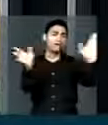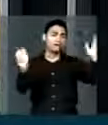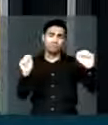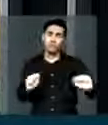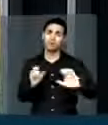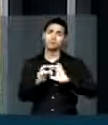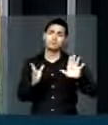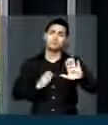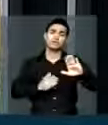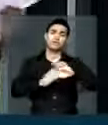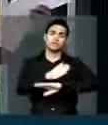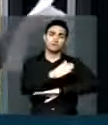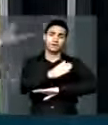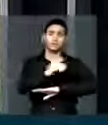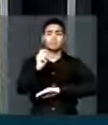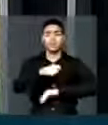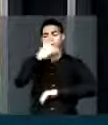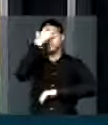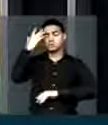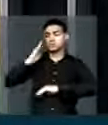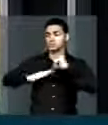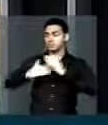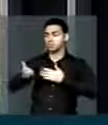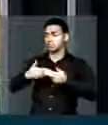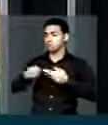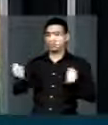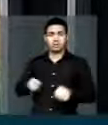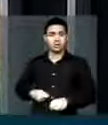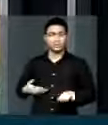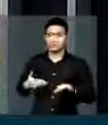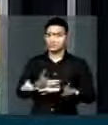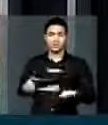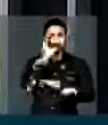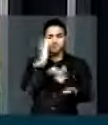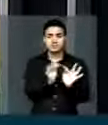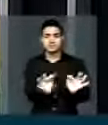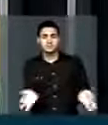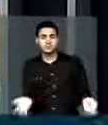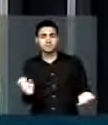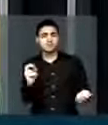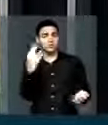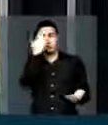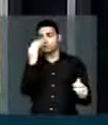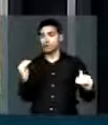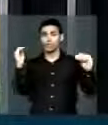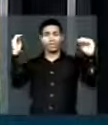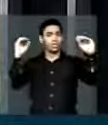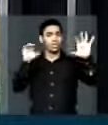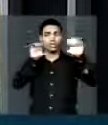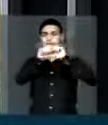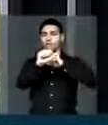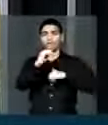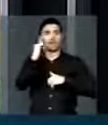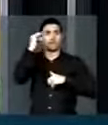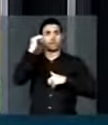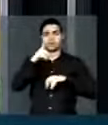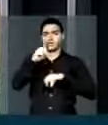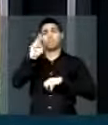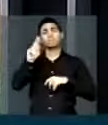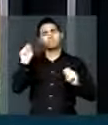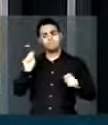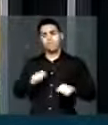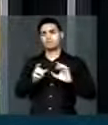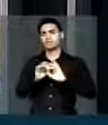aqui, que permite ao cidadão brasileiro, do mais simples ao mais graduado, que ele possa frequentar